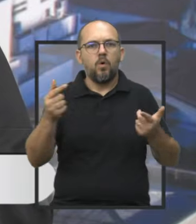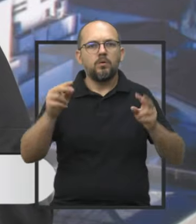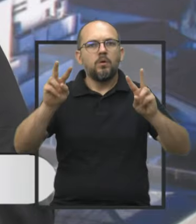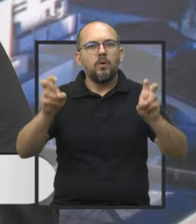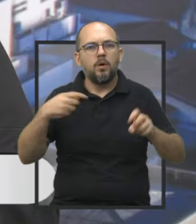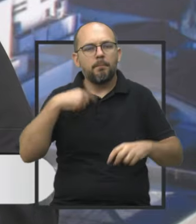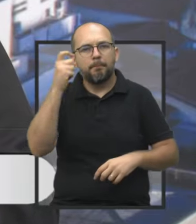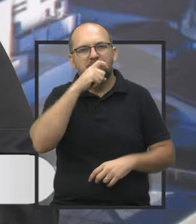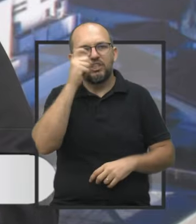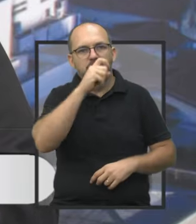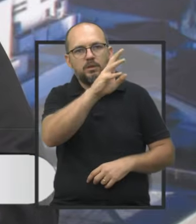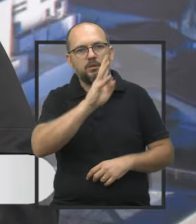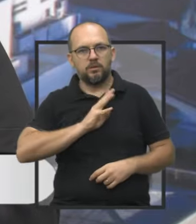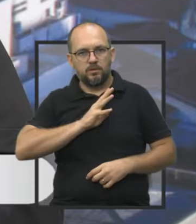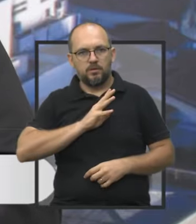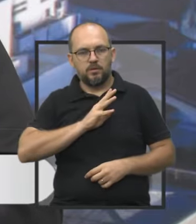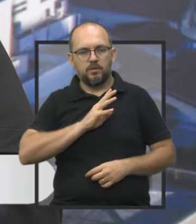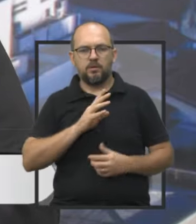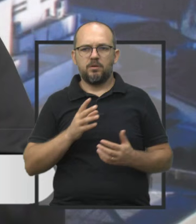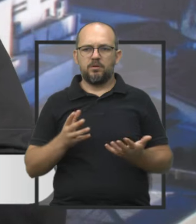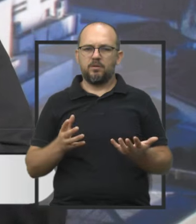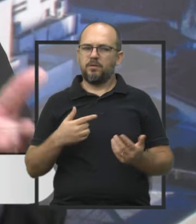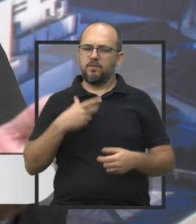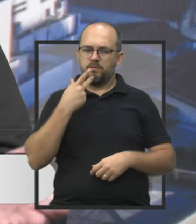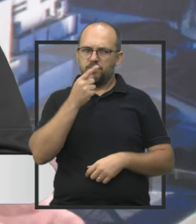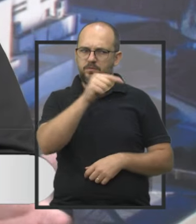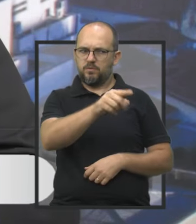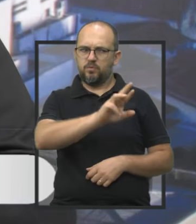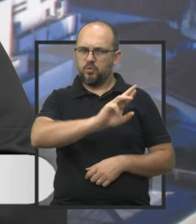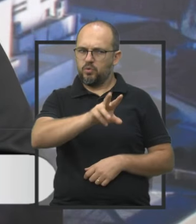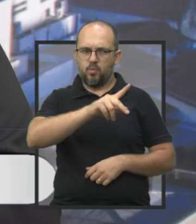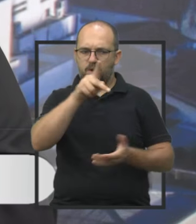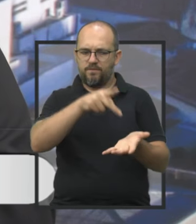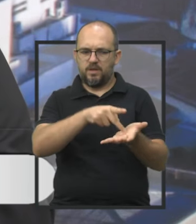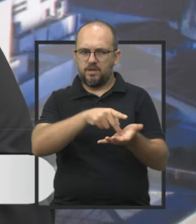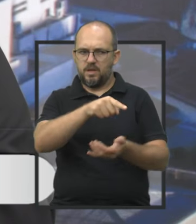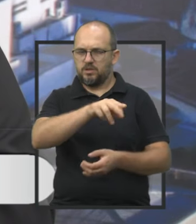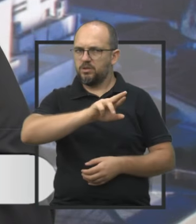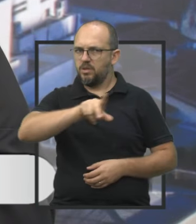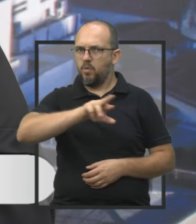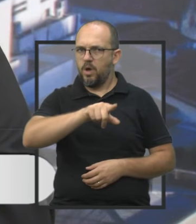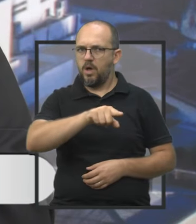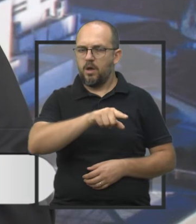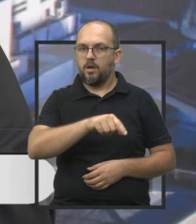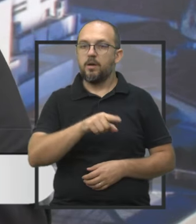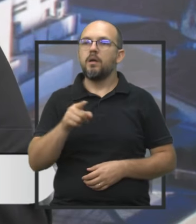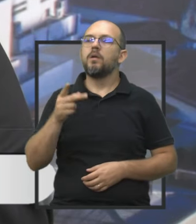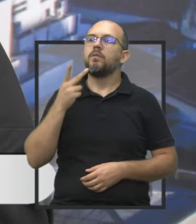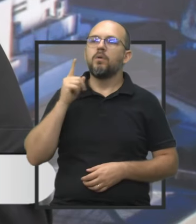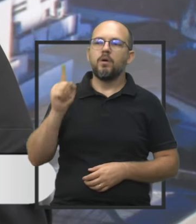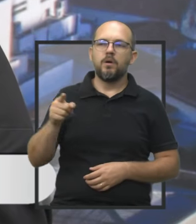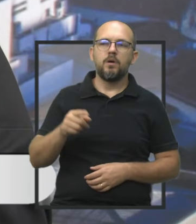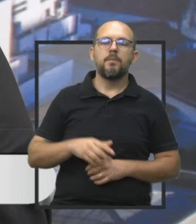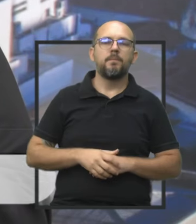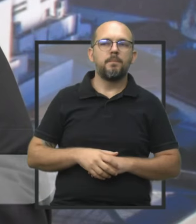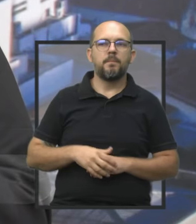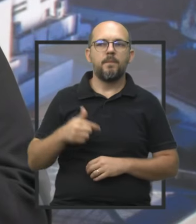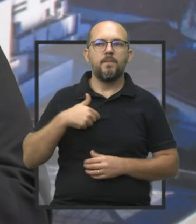mentira. E aí imediatamente eu disse, olha, isso não é verdade, né? Ele falou assim, foi